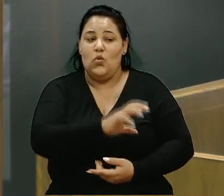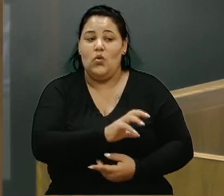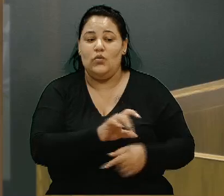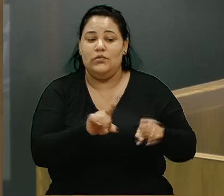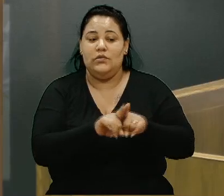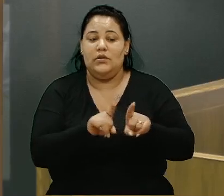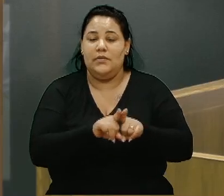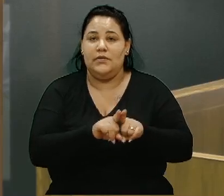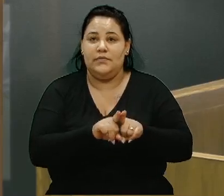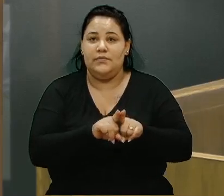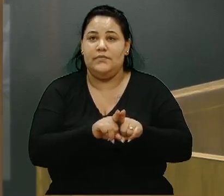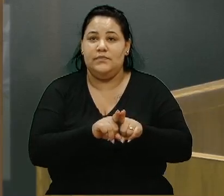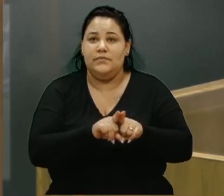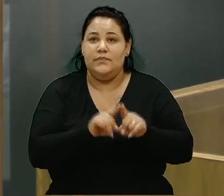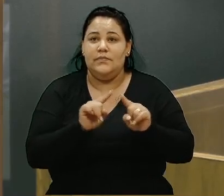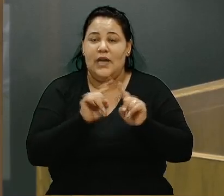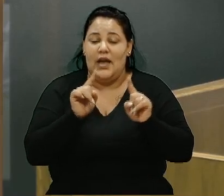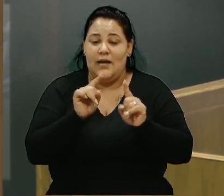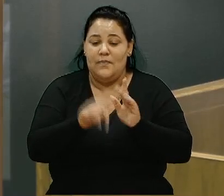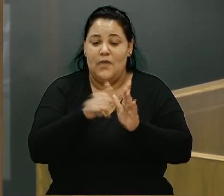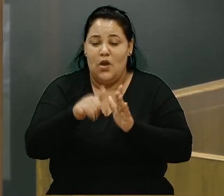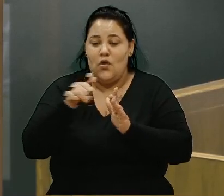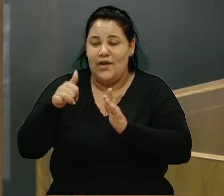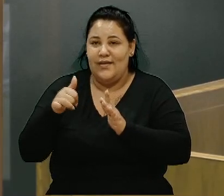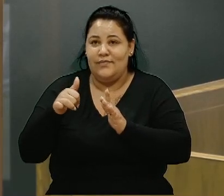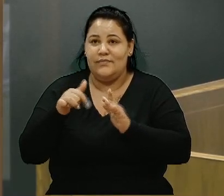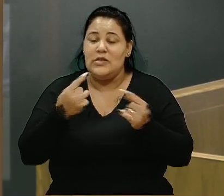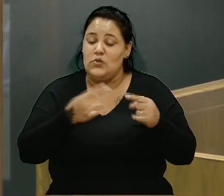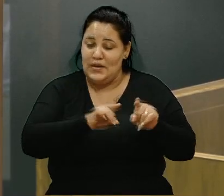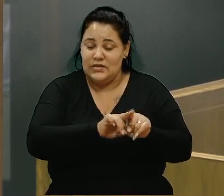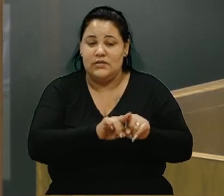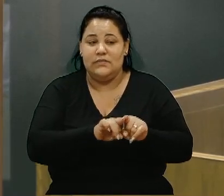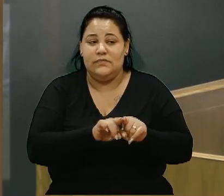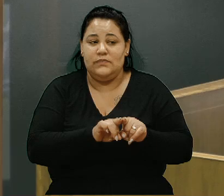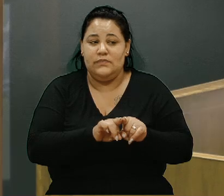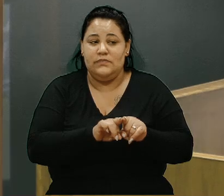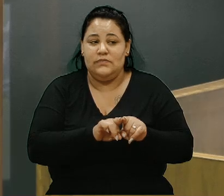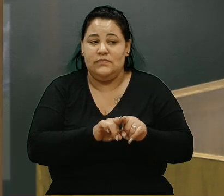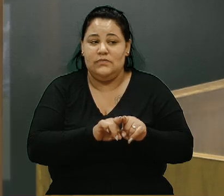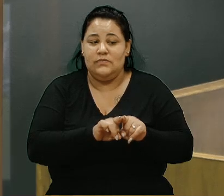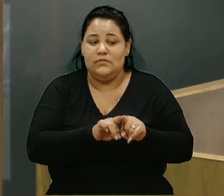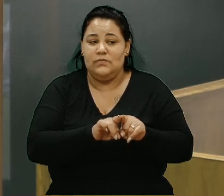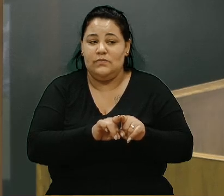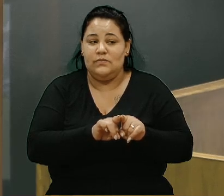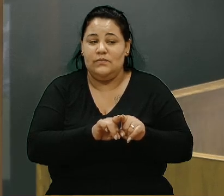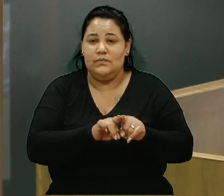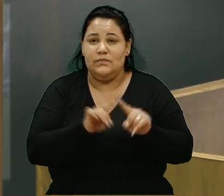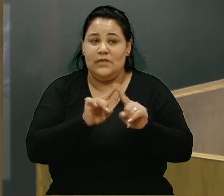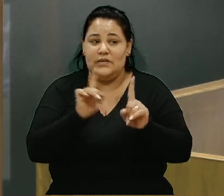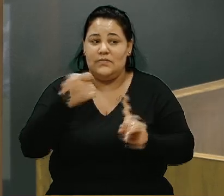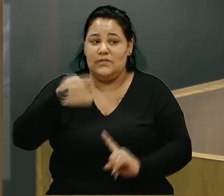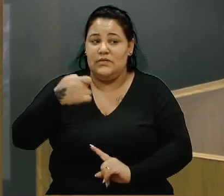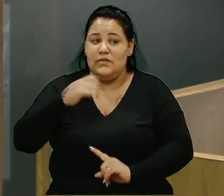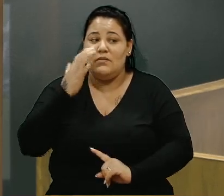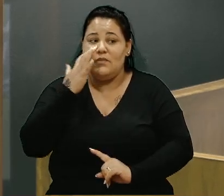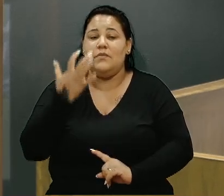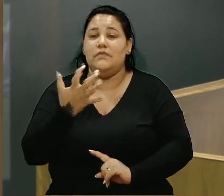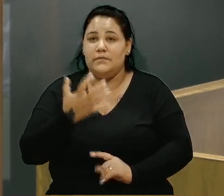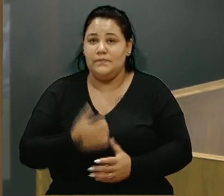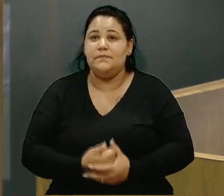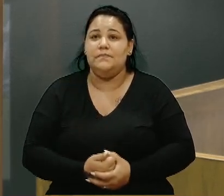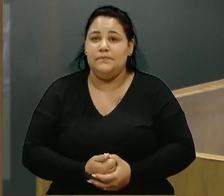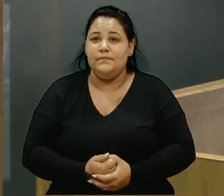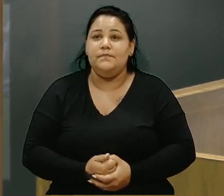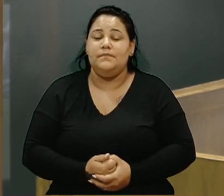sempre que for para buscar melhorias para a cidade, nós somos parceiros. Uma parte, vereador. Mas isso precisa acontecer. Alguém me ajuda com as